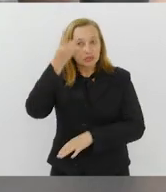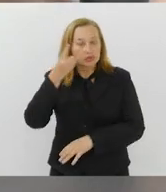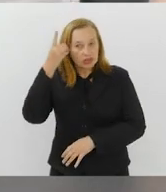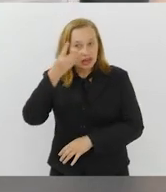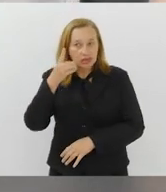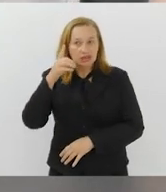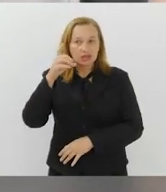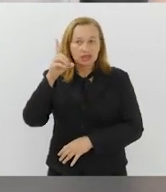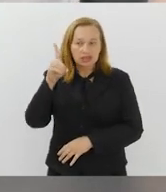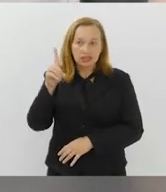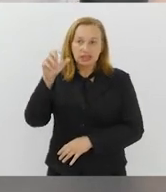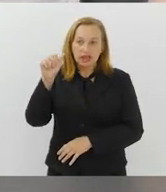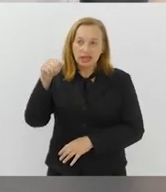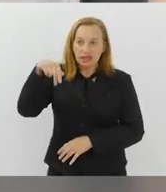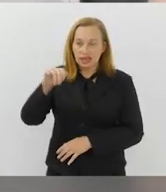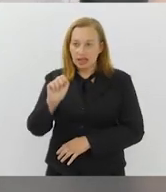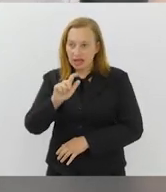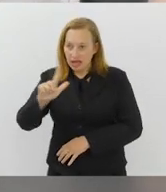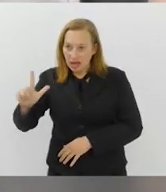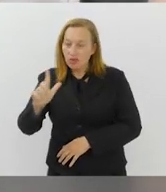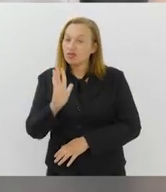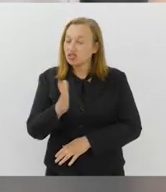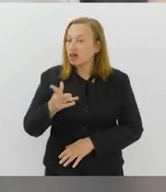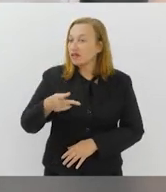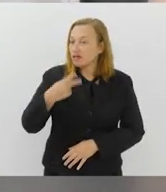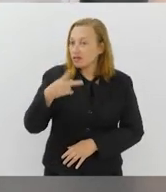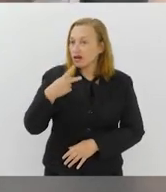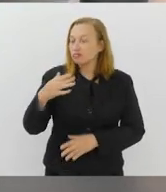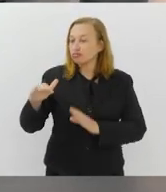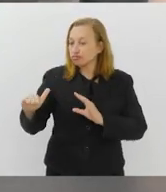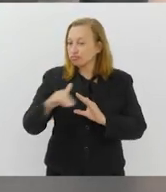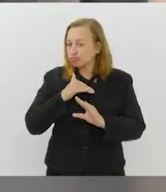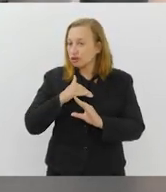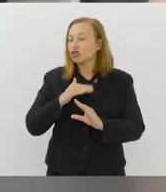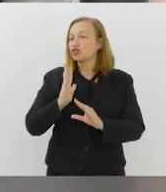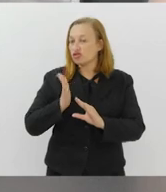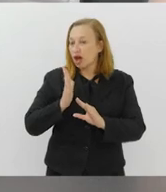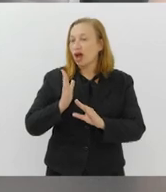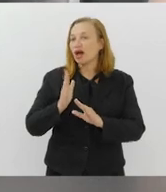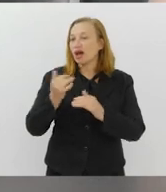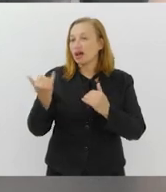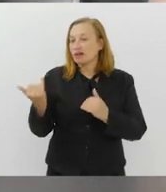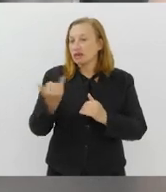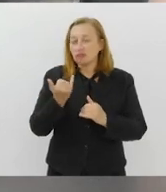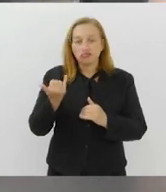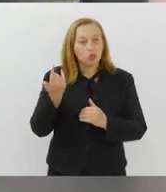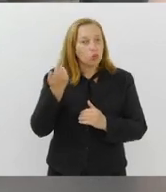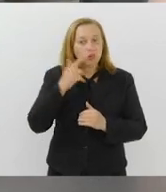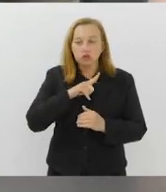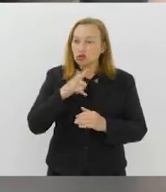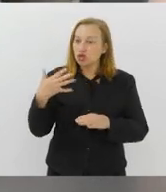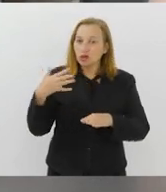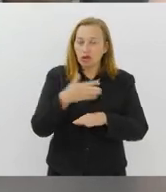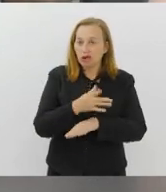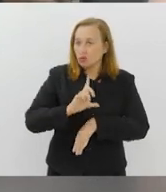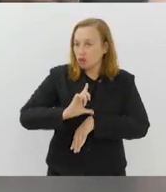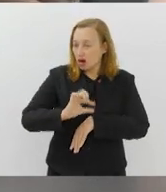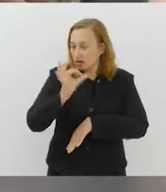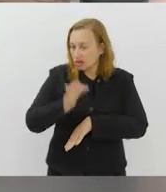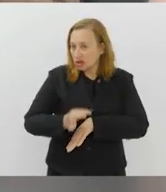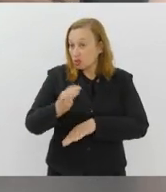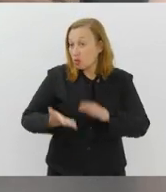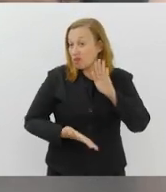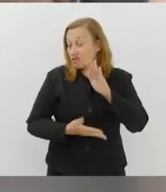quem já reforço que enviou um ofício, já tinha me avisado que não conseguiria estar por um compromisso, por uma